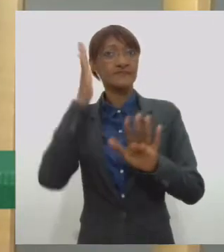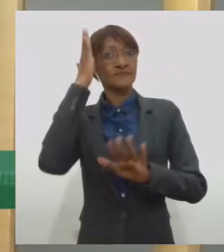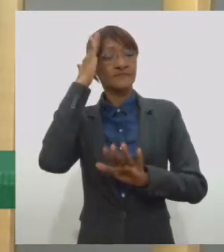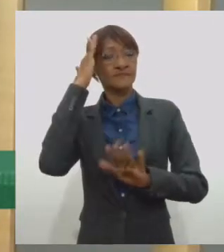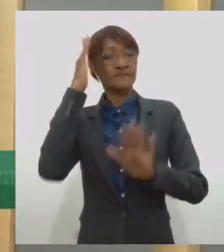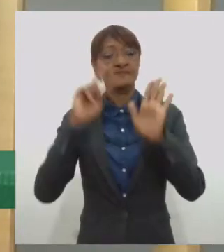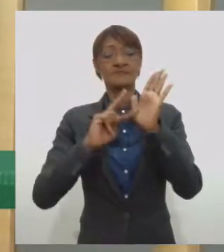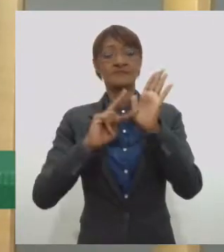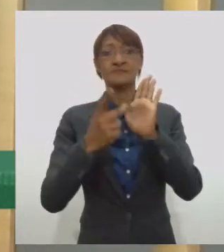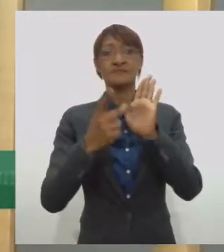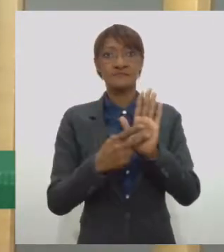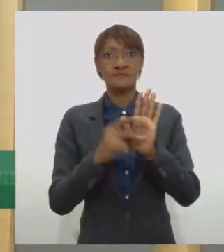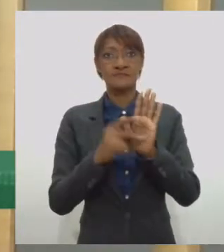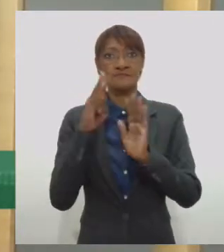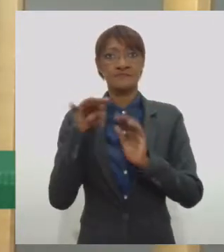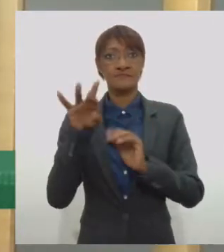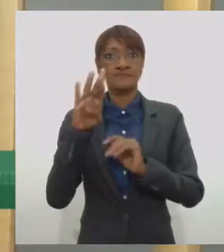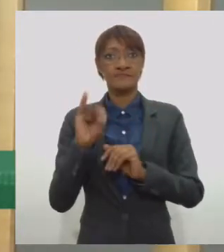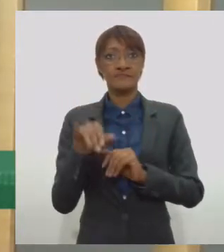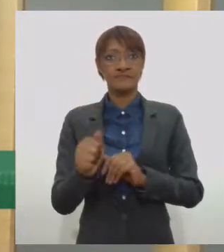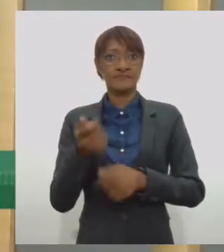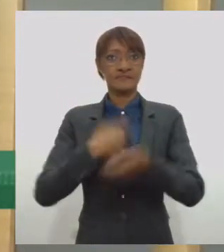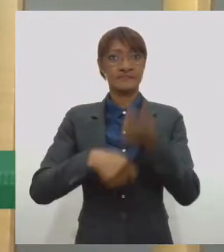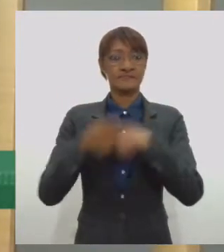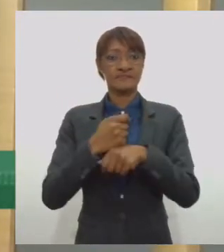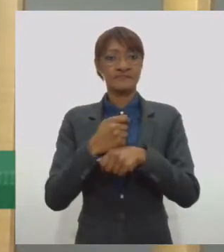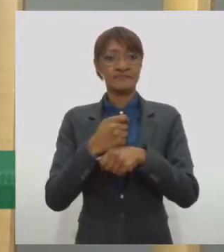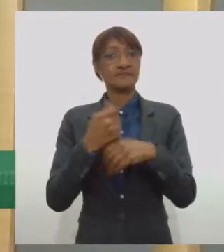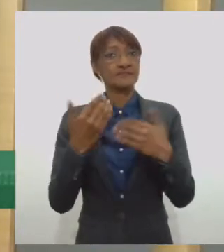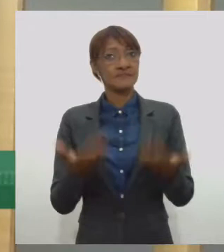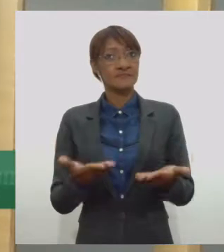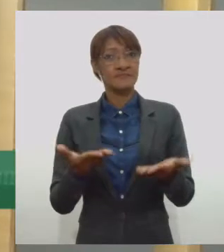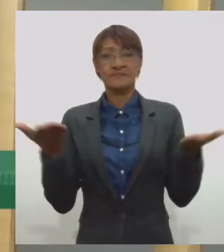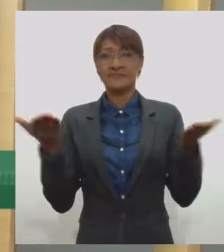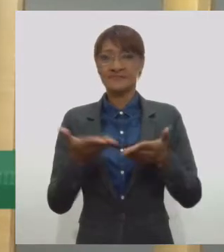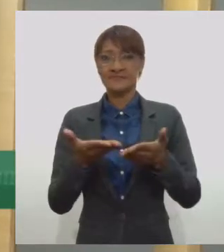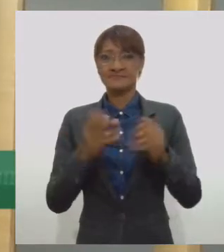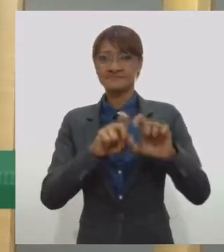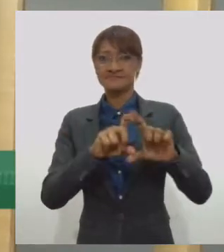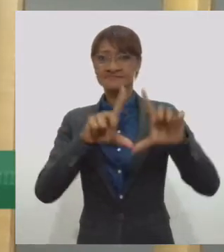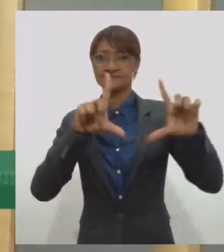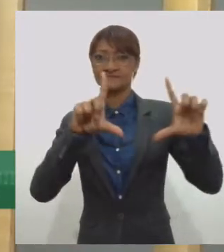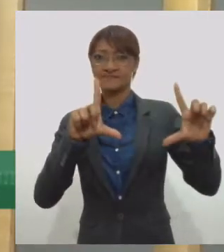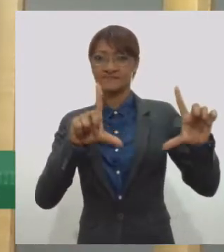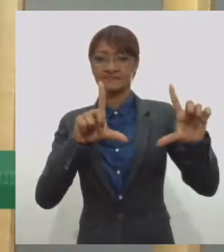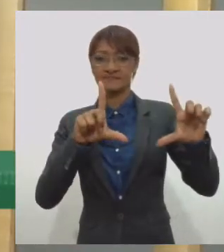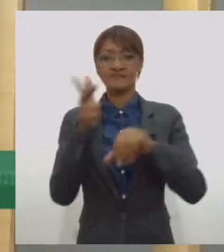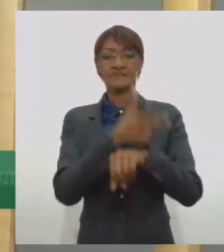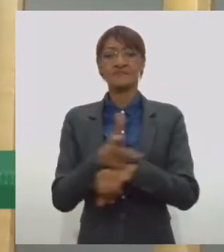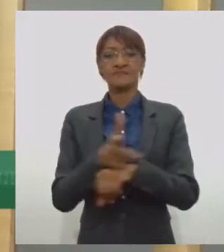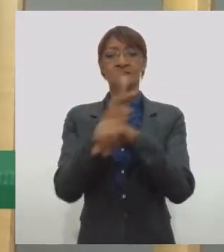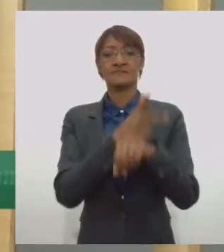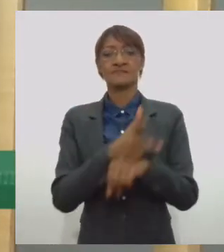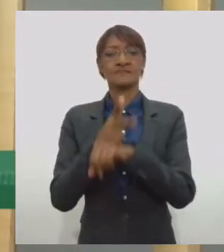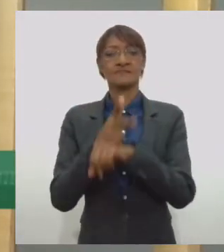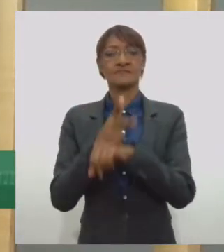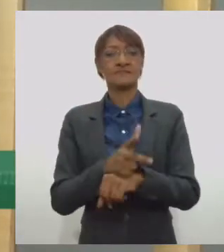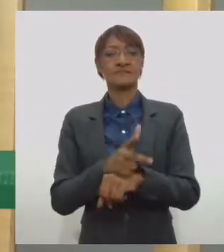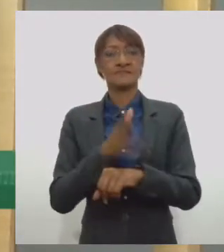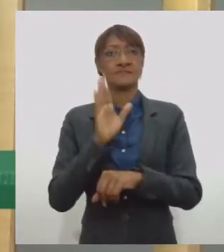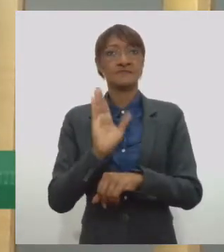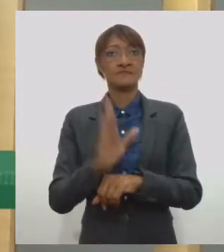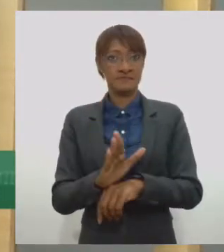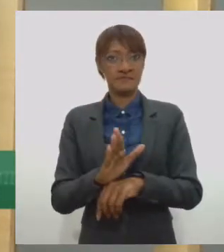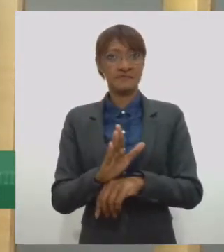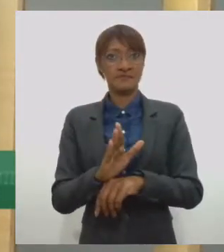é improbidade administrativa. Então, vou pedir aí a nossa produção para colocar um vídeo produzido pela Advocacia Geral